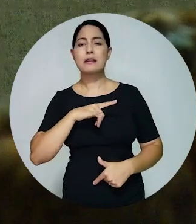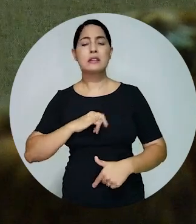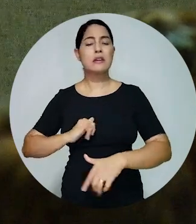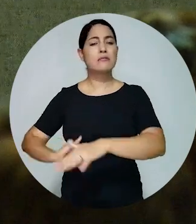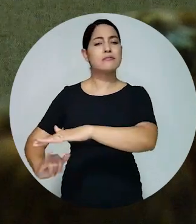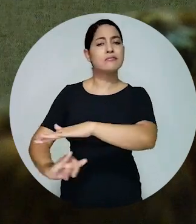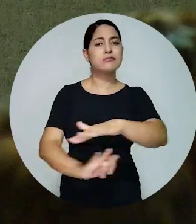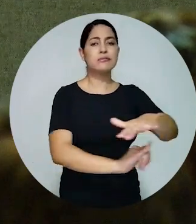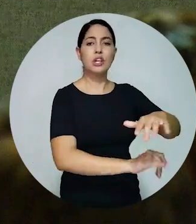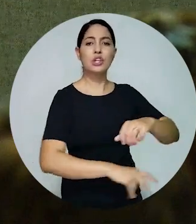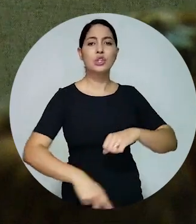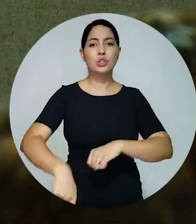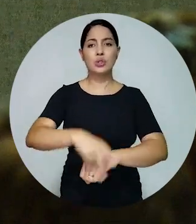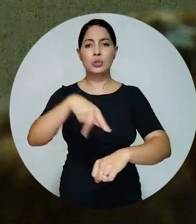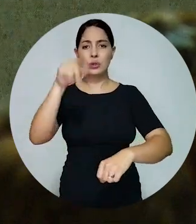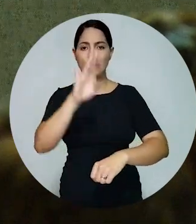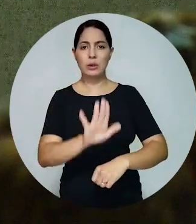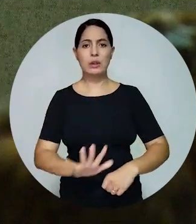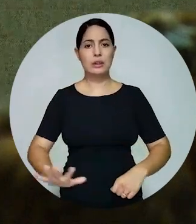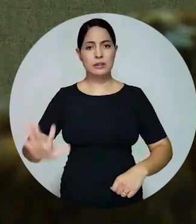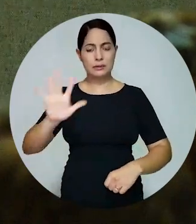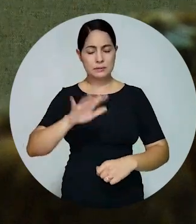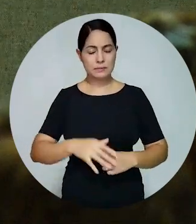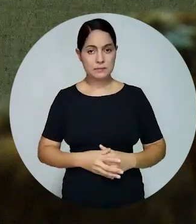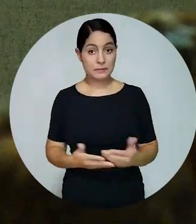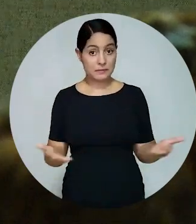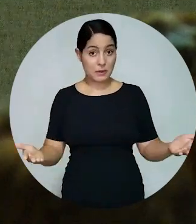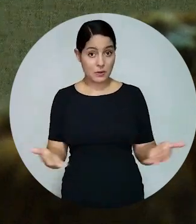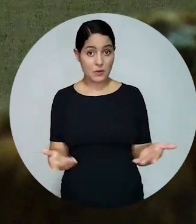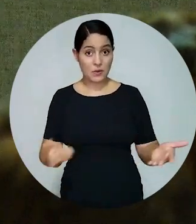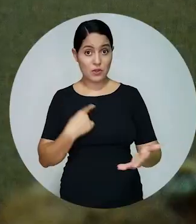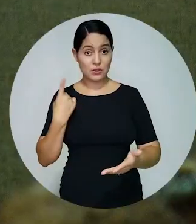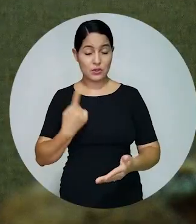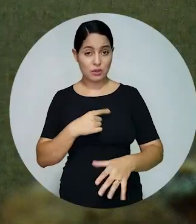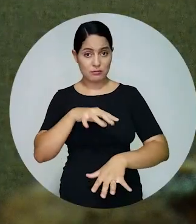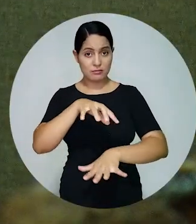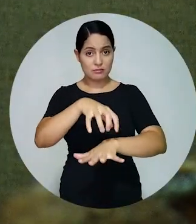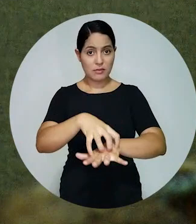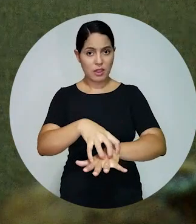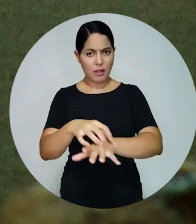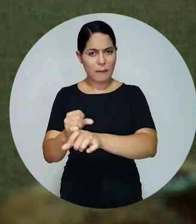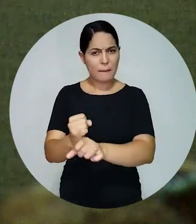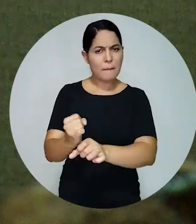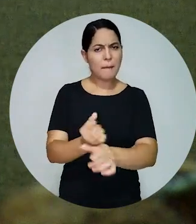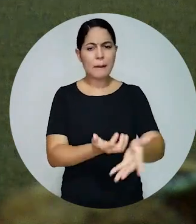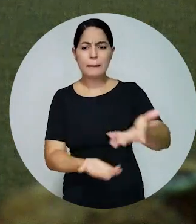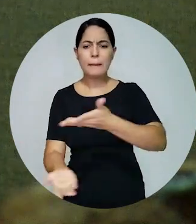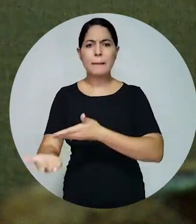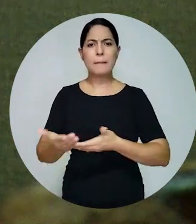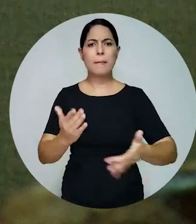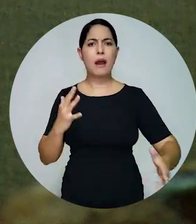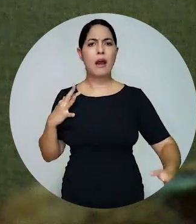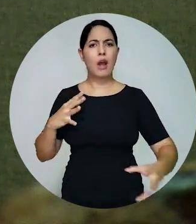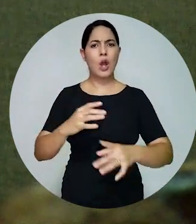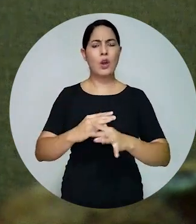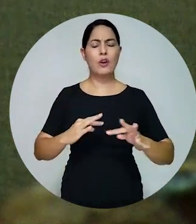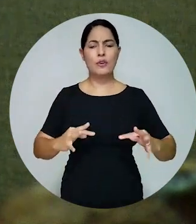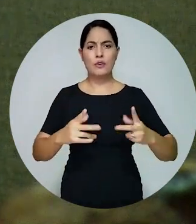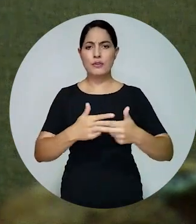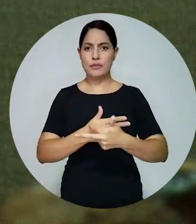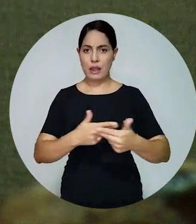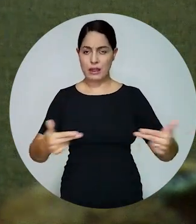a história das instituições jurídicas do nosso país. A NPM é uma construção coletiva,